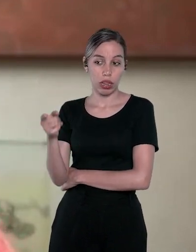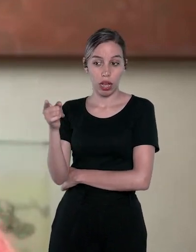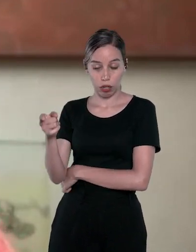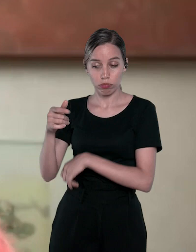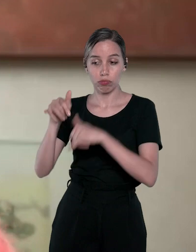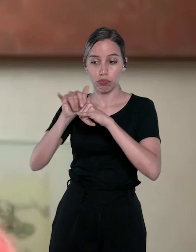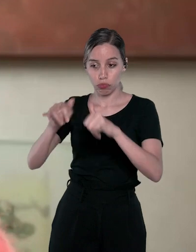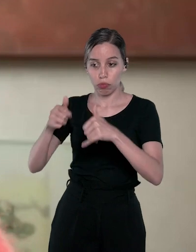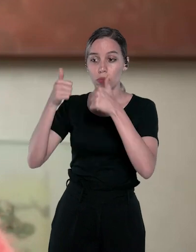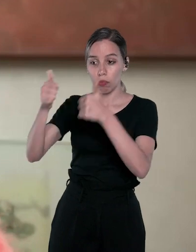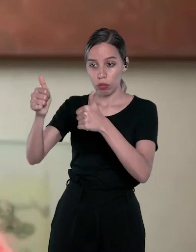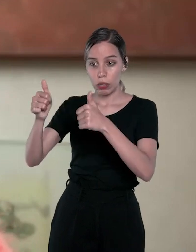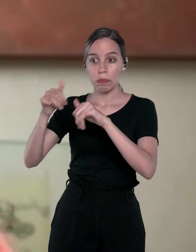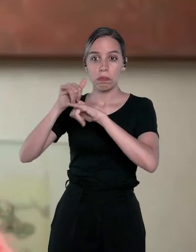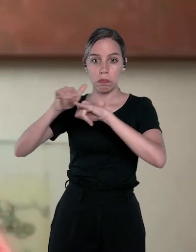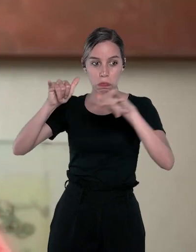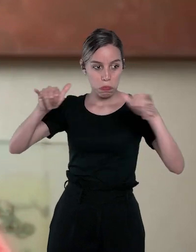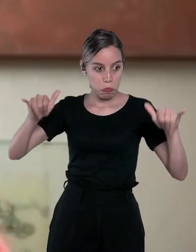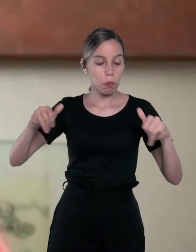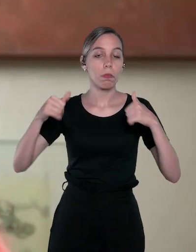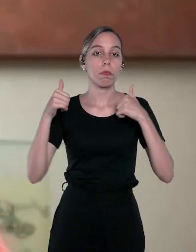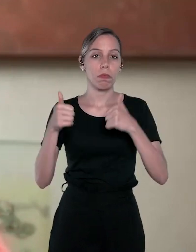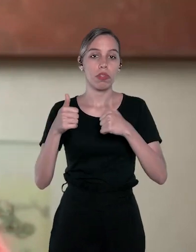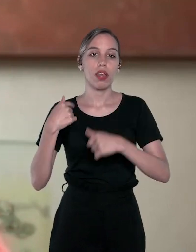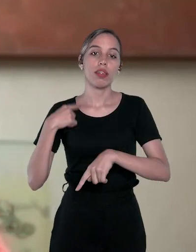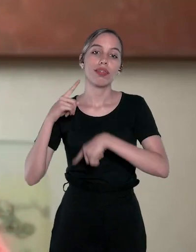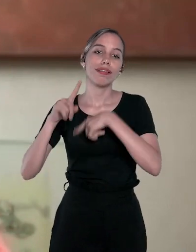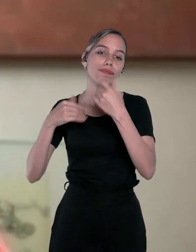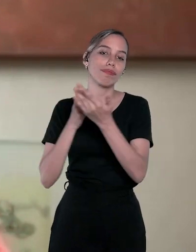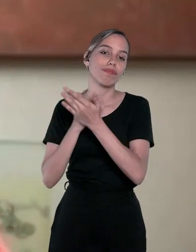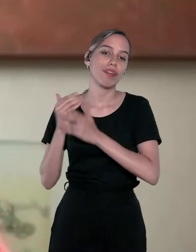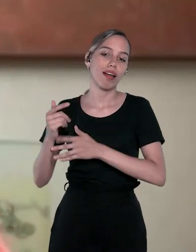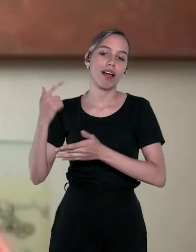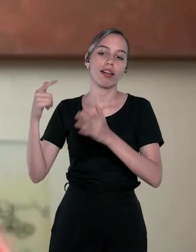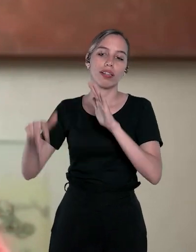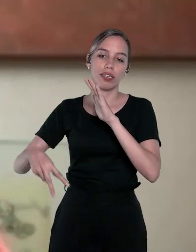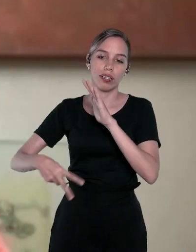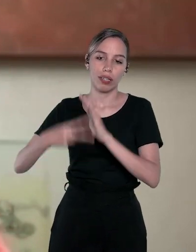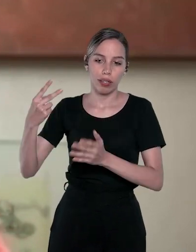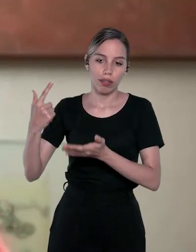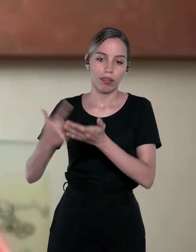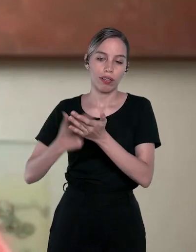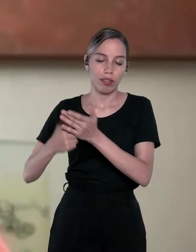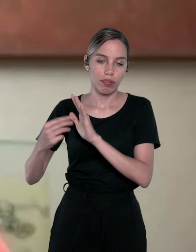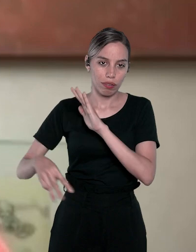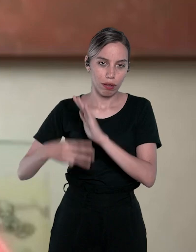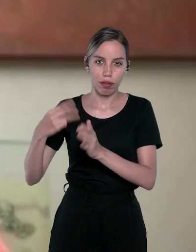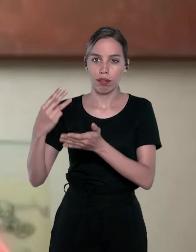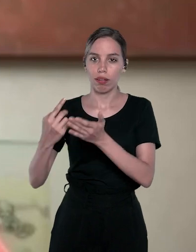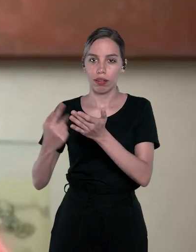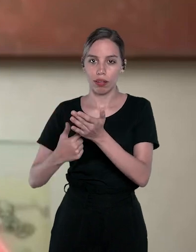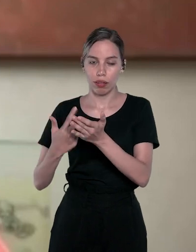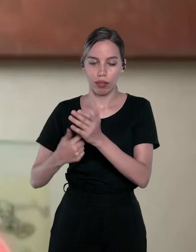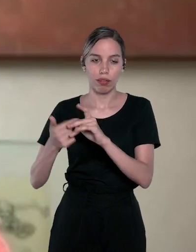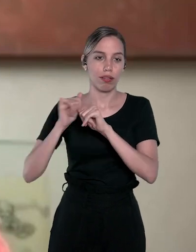de poesia, também em edições independentes, e paga do meu